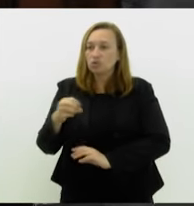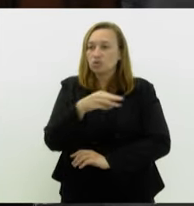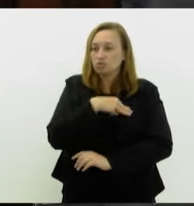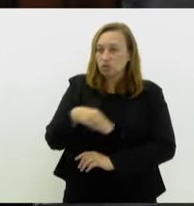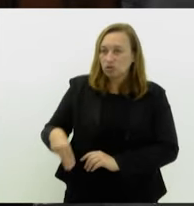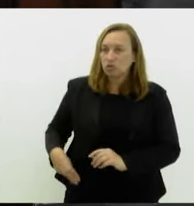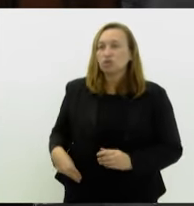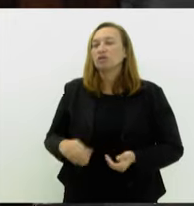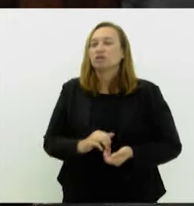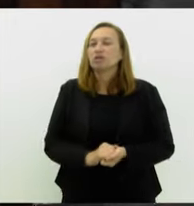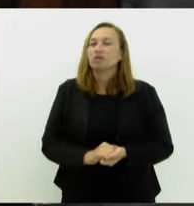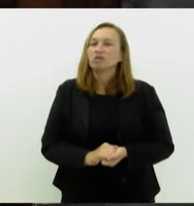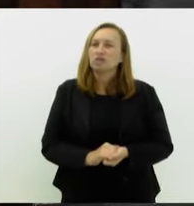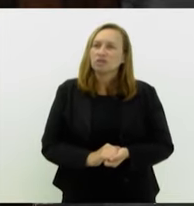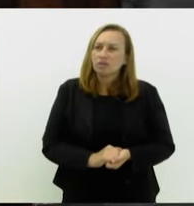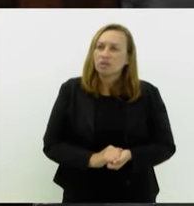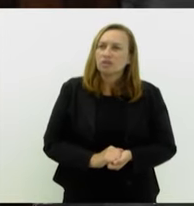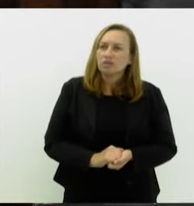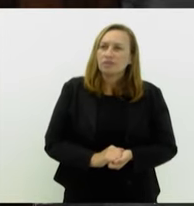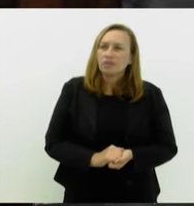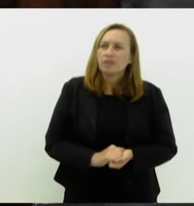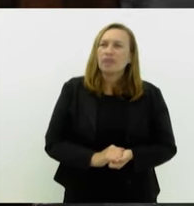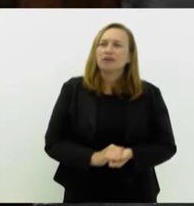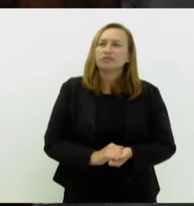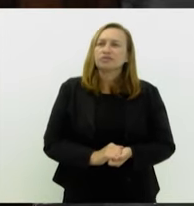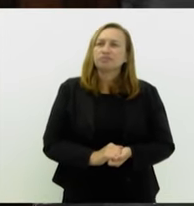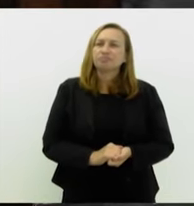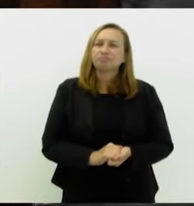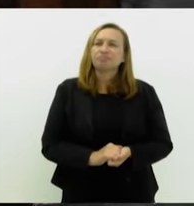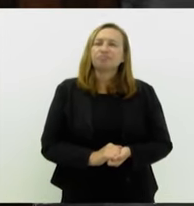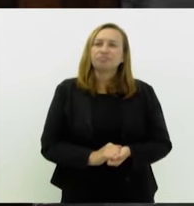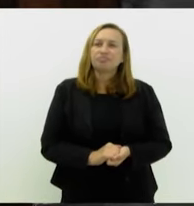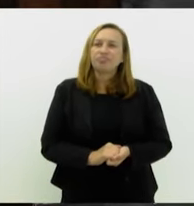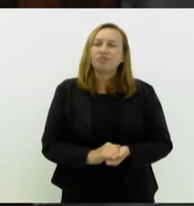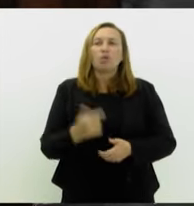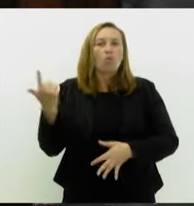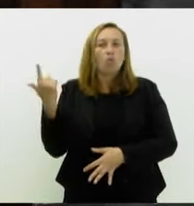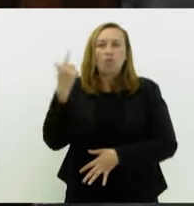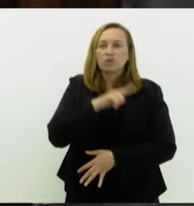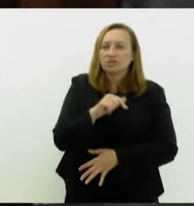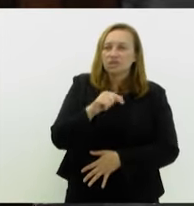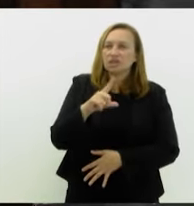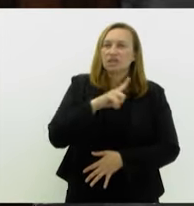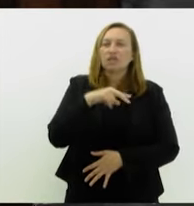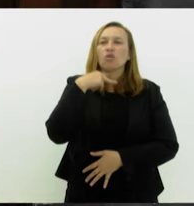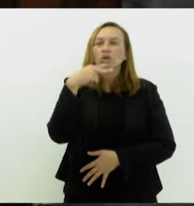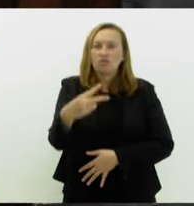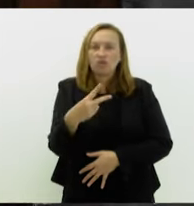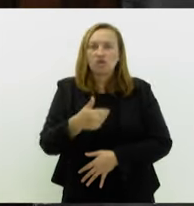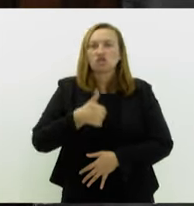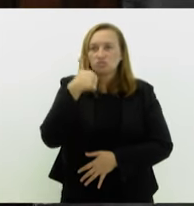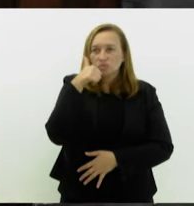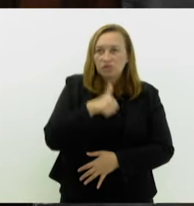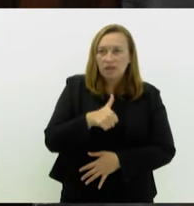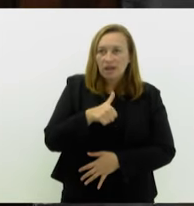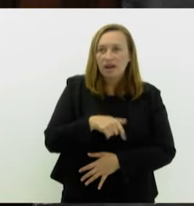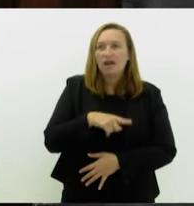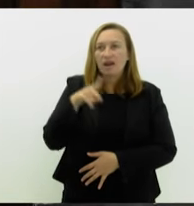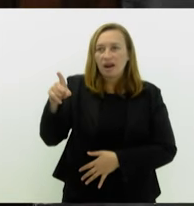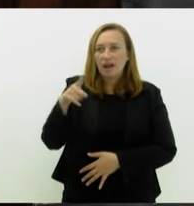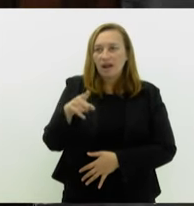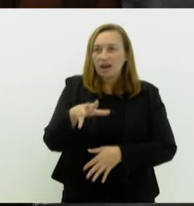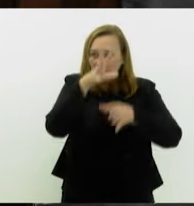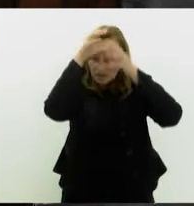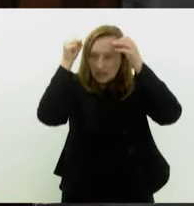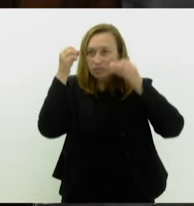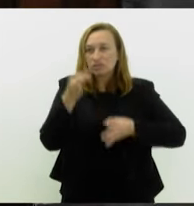Maria Cláudia bucer saiu dessa lista e dessa forma nós conseguimos ter uma voz feminina lá no Tribunal